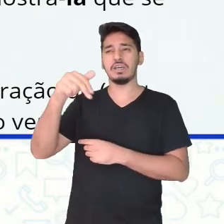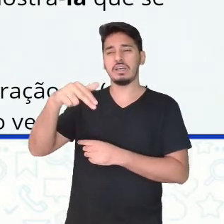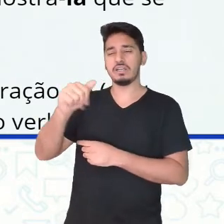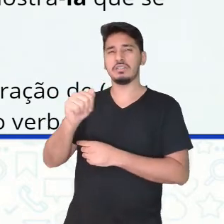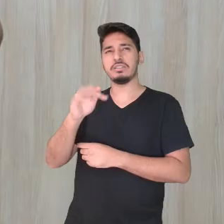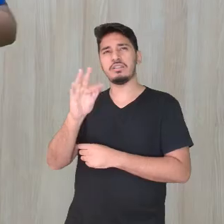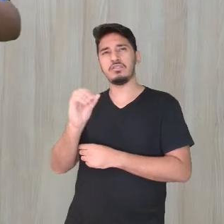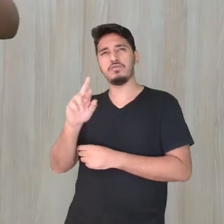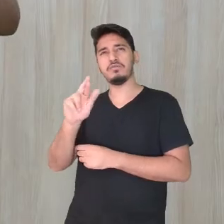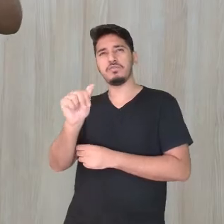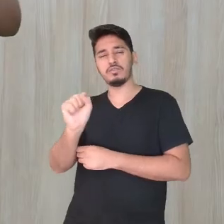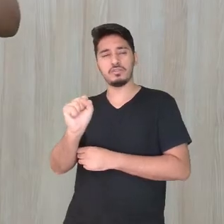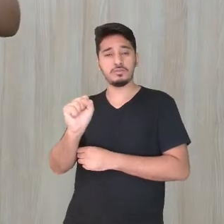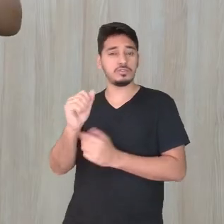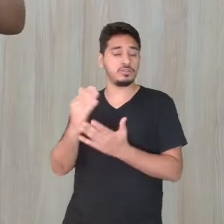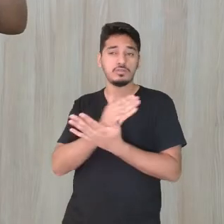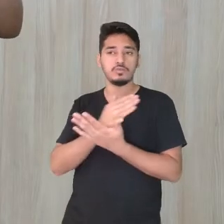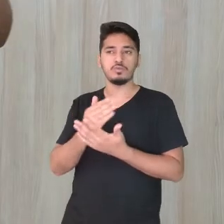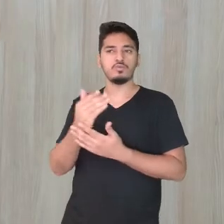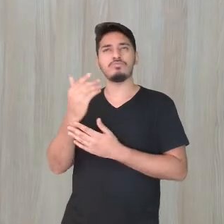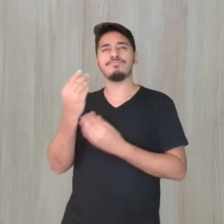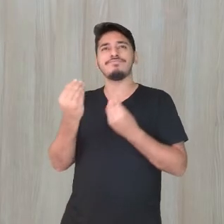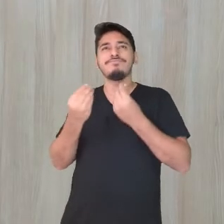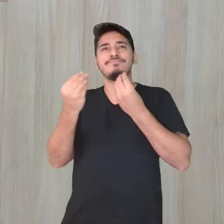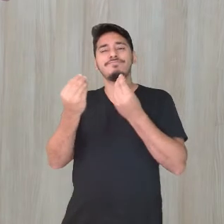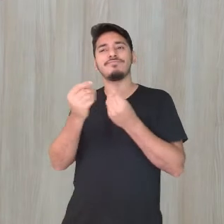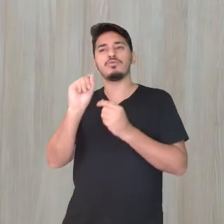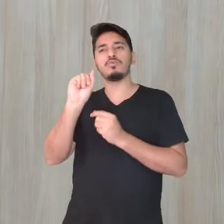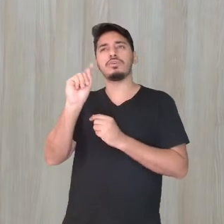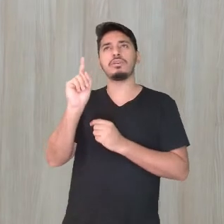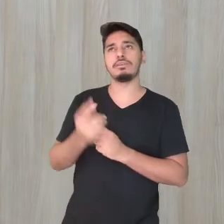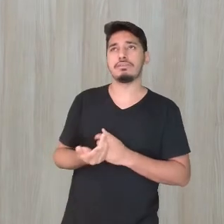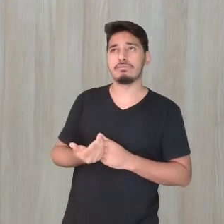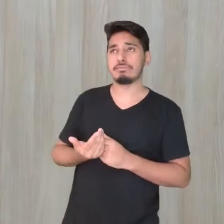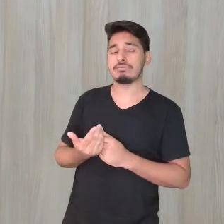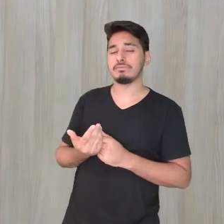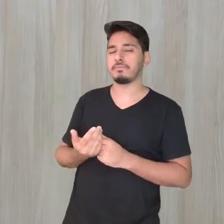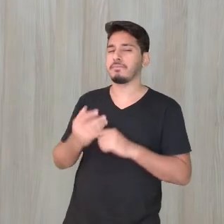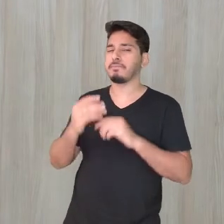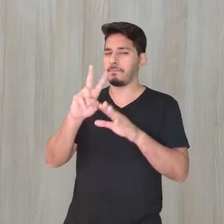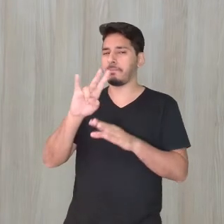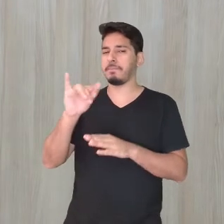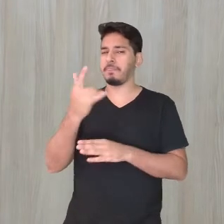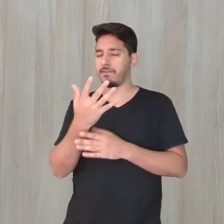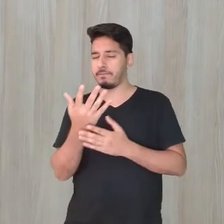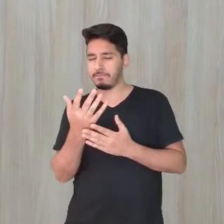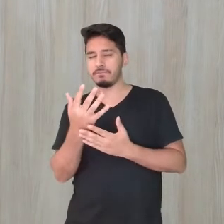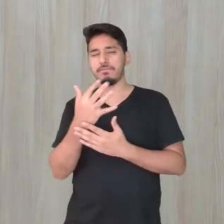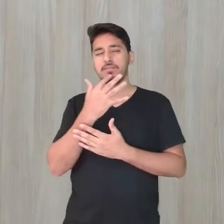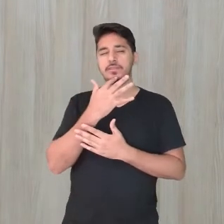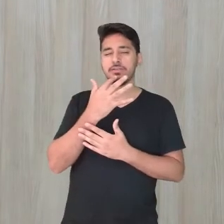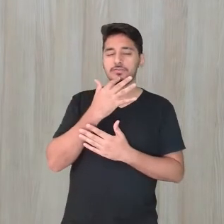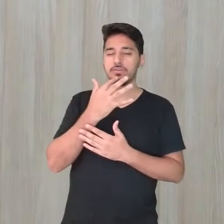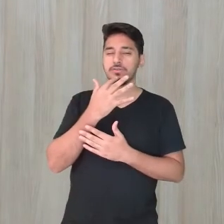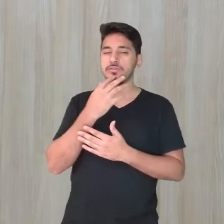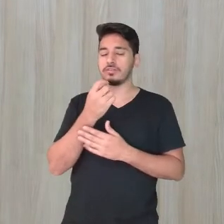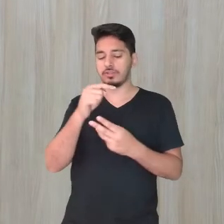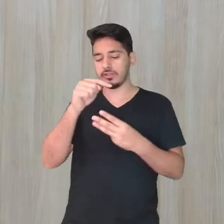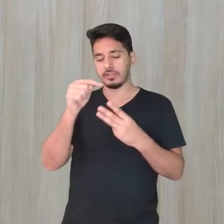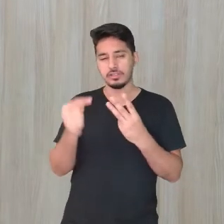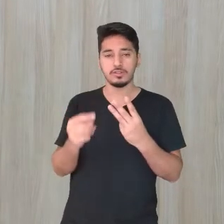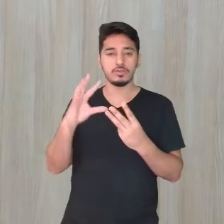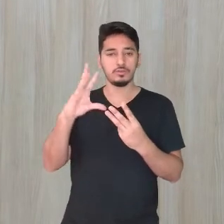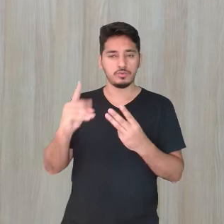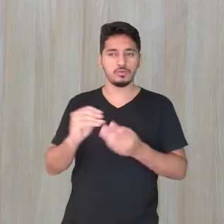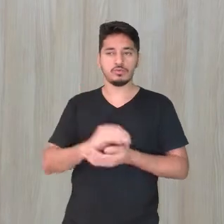não consegue nem suspeitar do que se trata, né? A gente vai conhecer as catáforas, as elipses e as